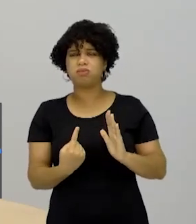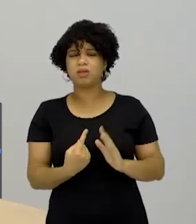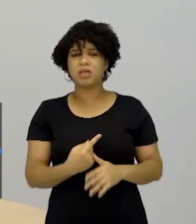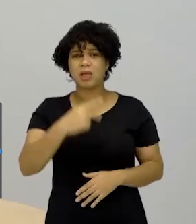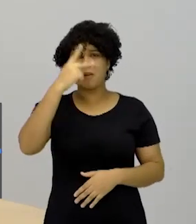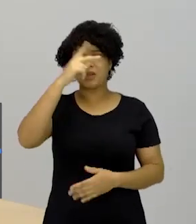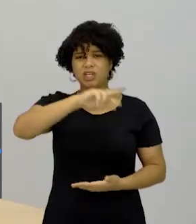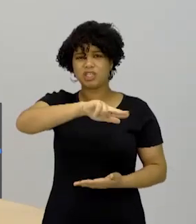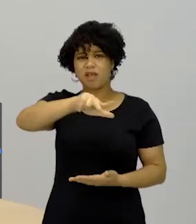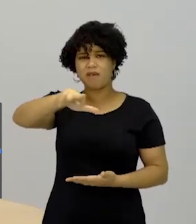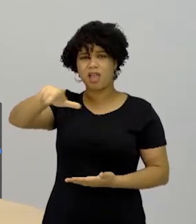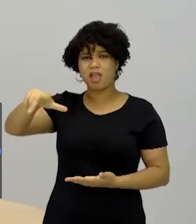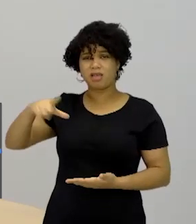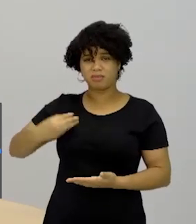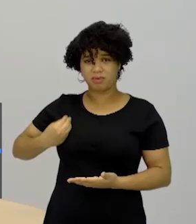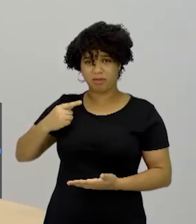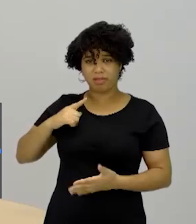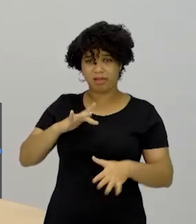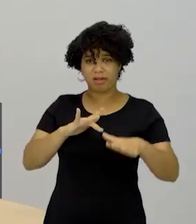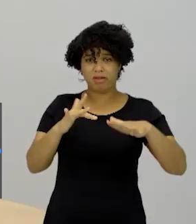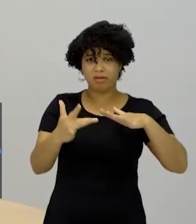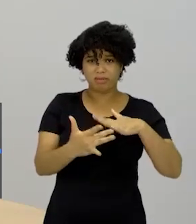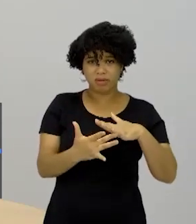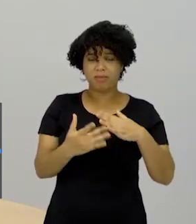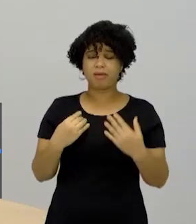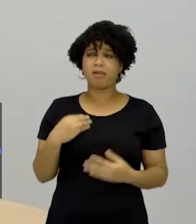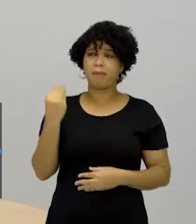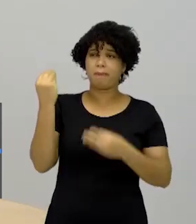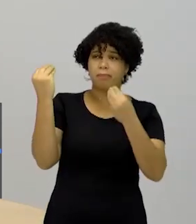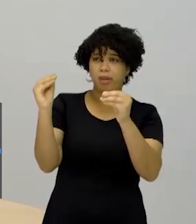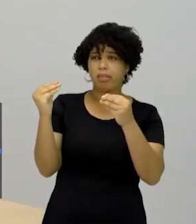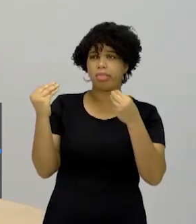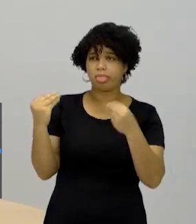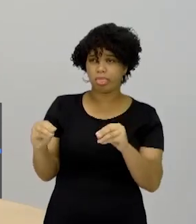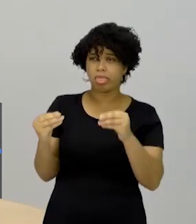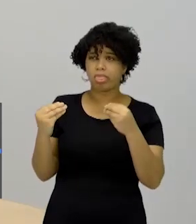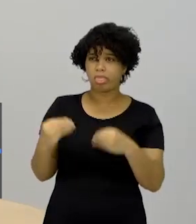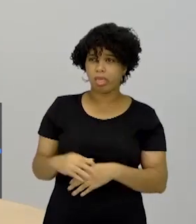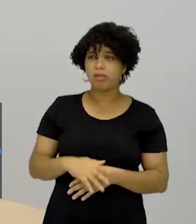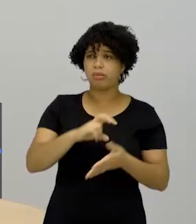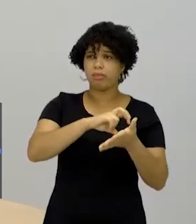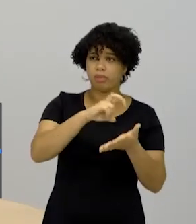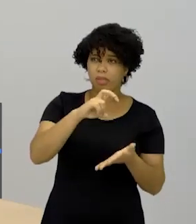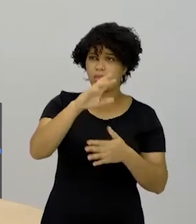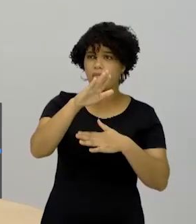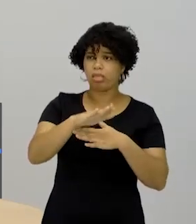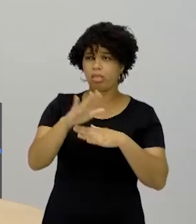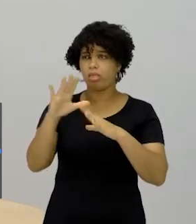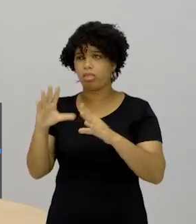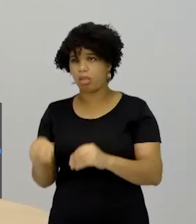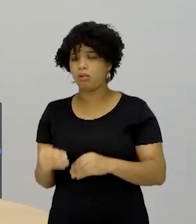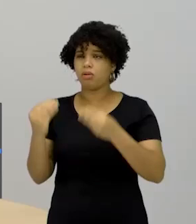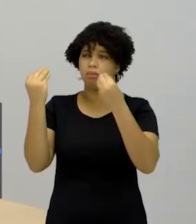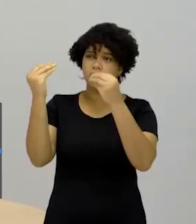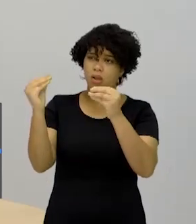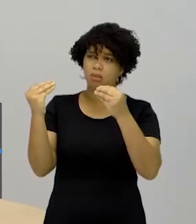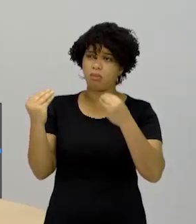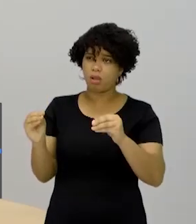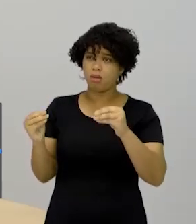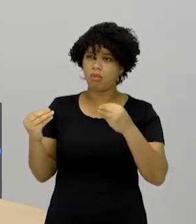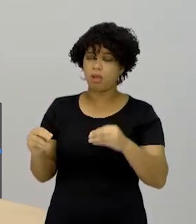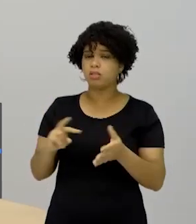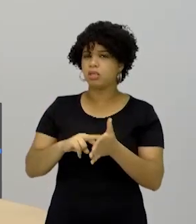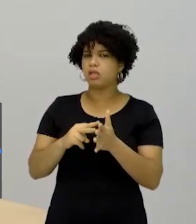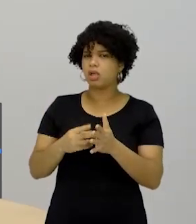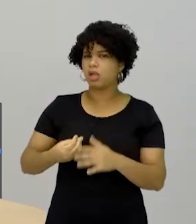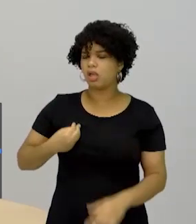suas redes, compartilhando cada passo realizado durante o dia. Compartilhar virou sinônimo de estar